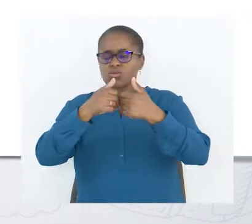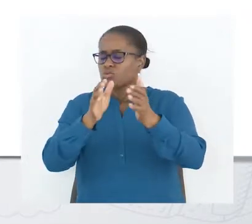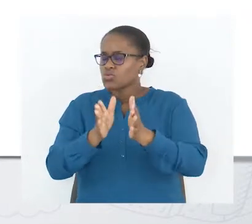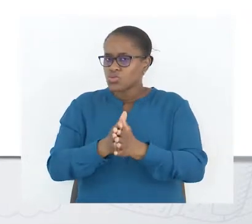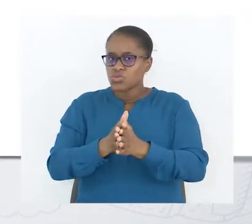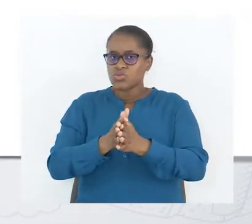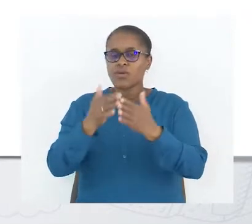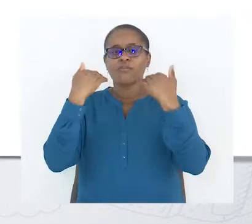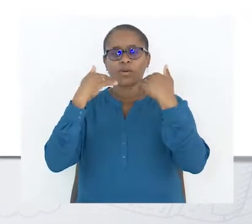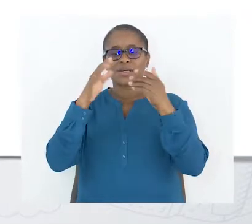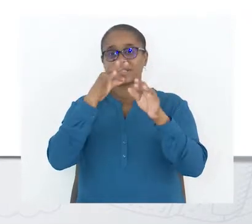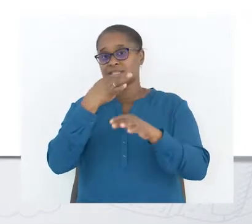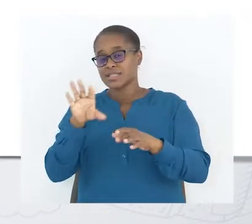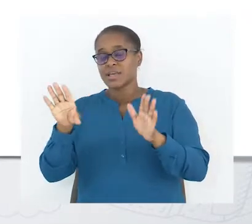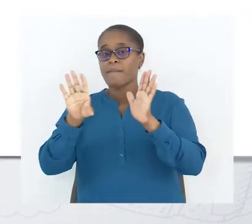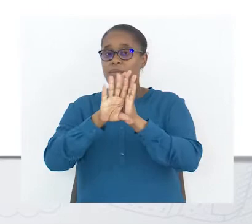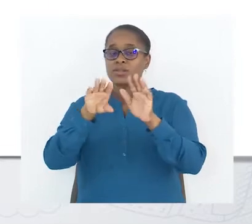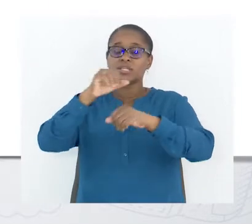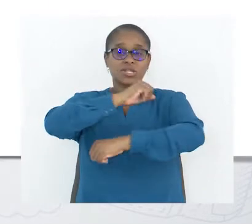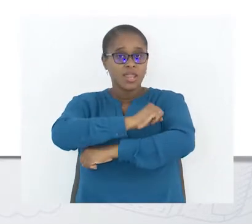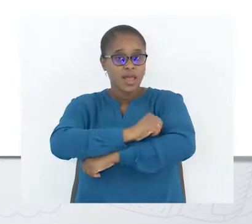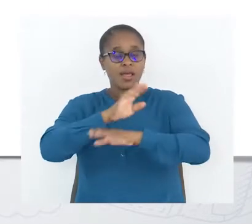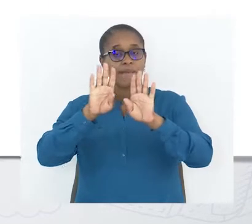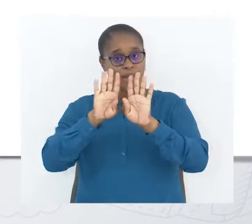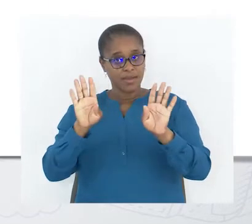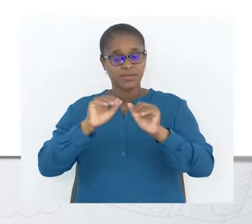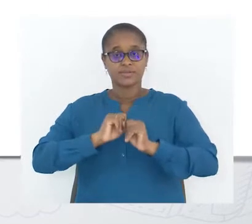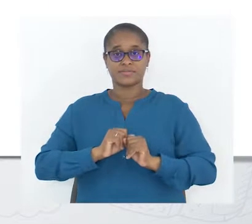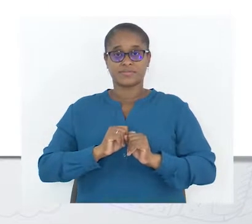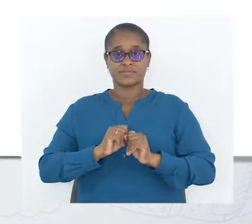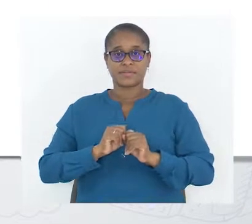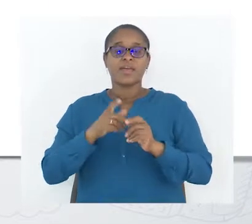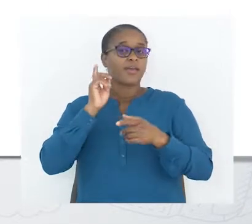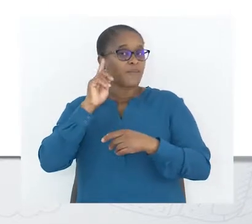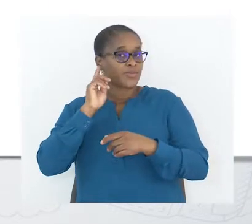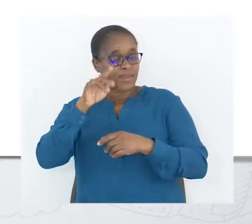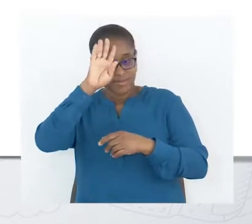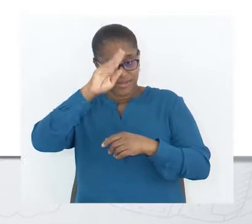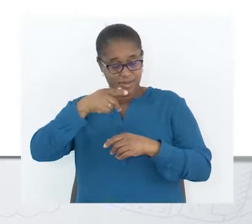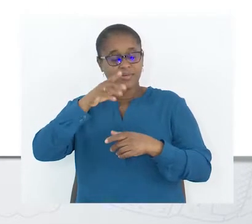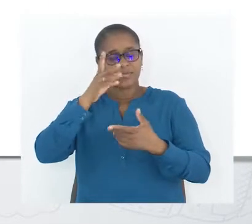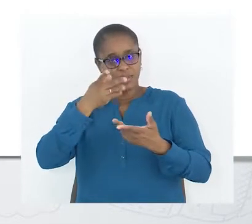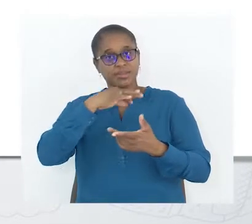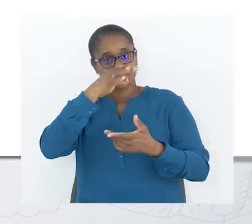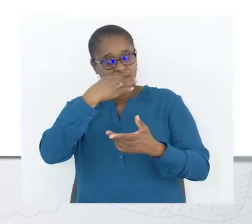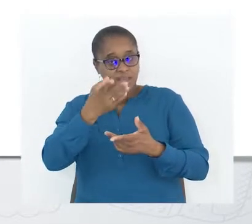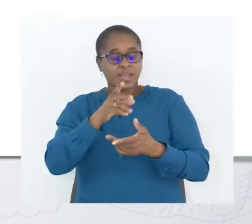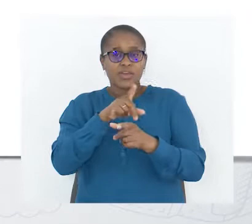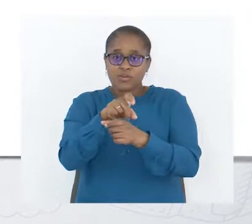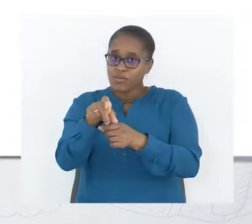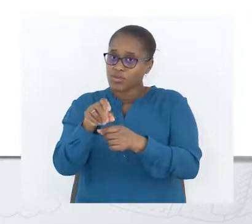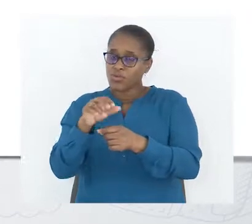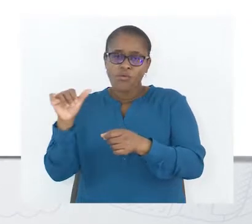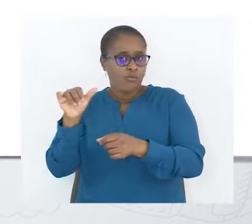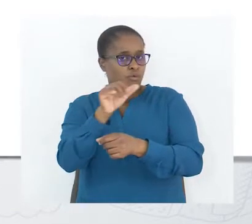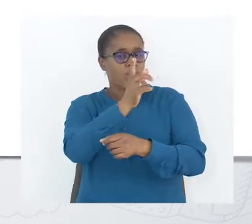a deixar portas e janelas abertas? É importante salientar que o vírus não